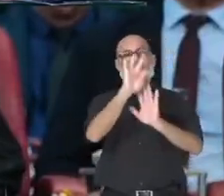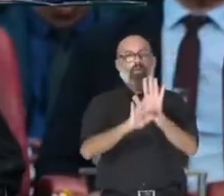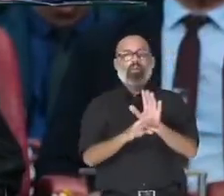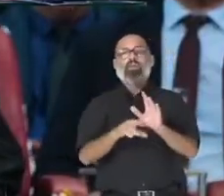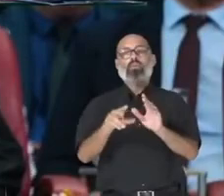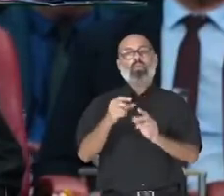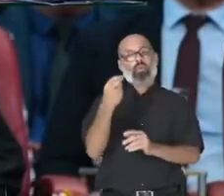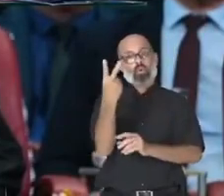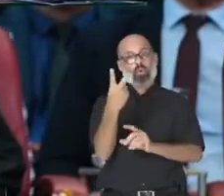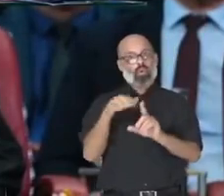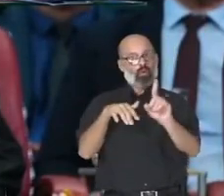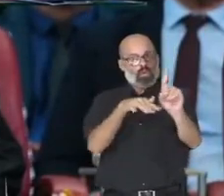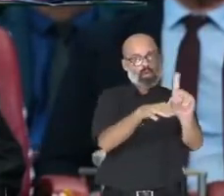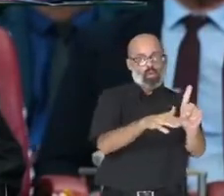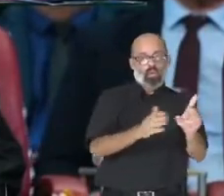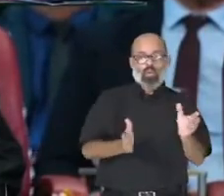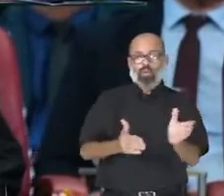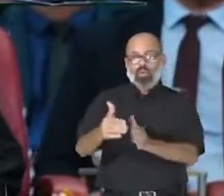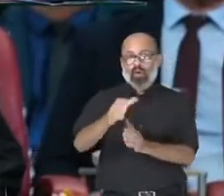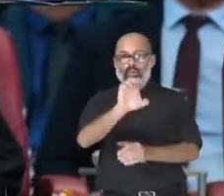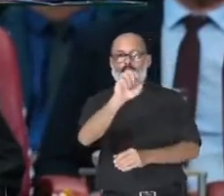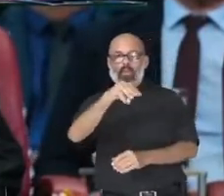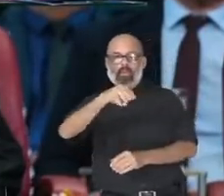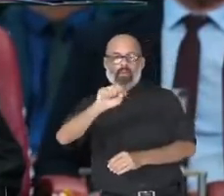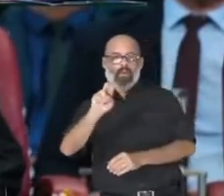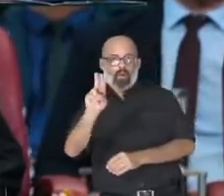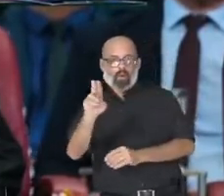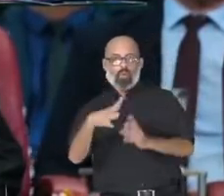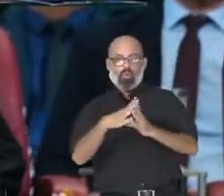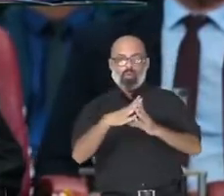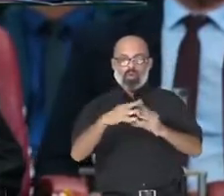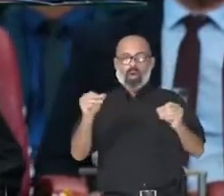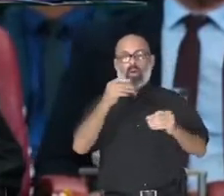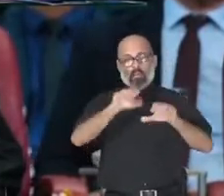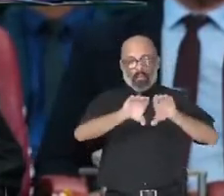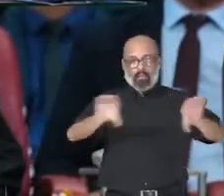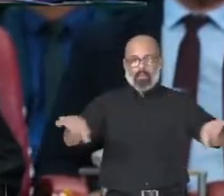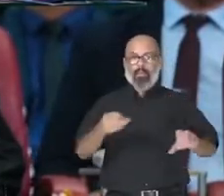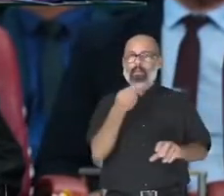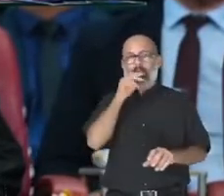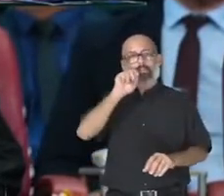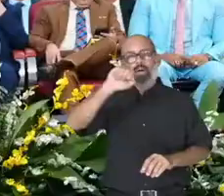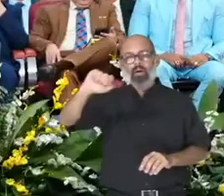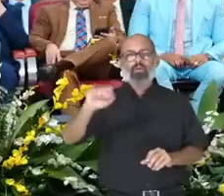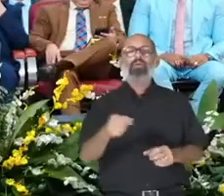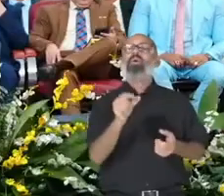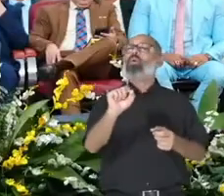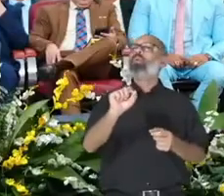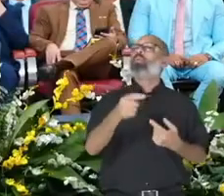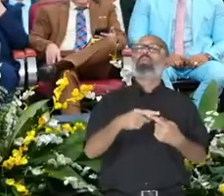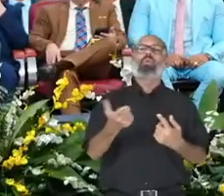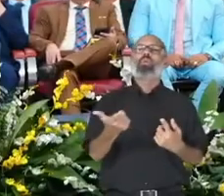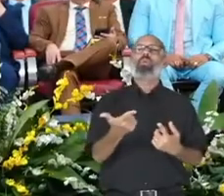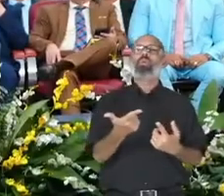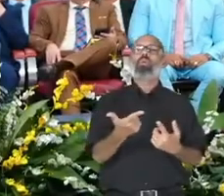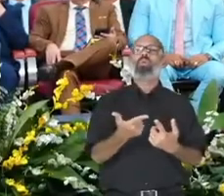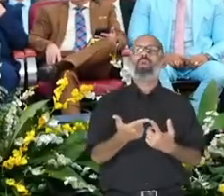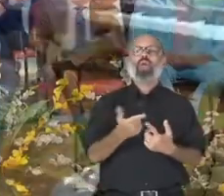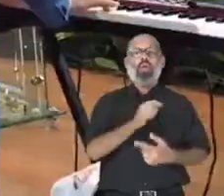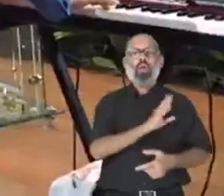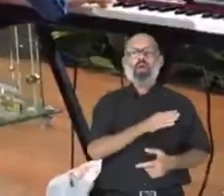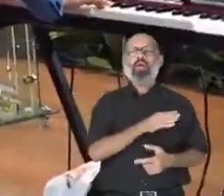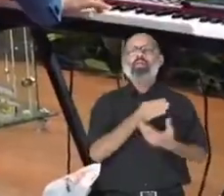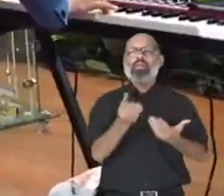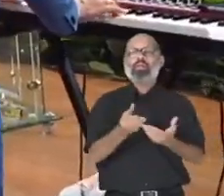discípulos do caminho de Emaús, lembram? Depois que Jesus desapareceu na mesa do pão, um olhou para o outro e disse: porventura não ardia o seu